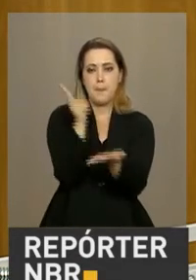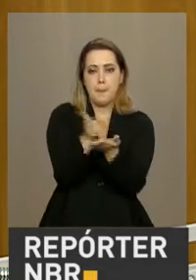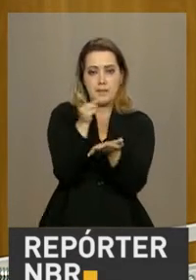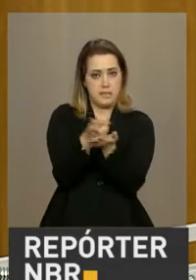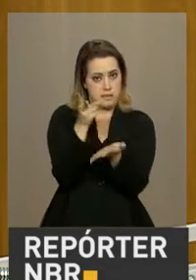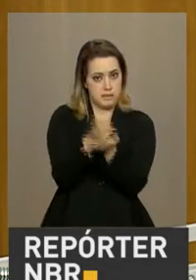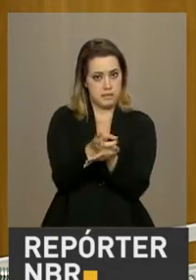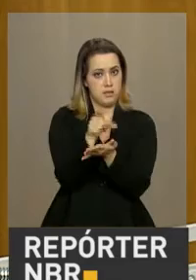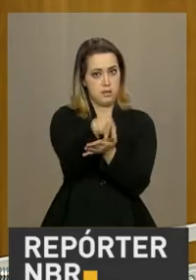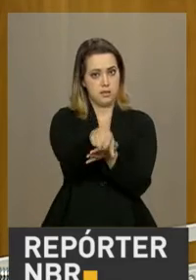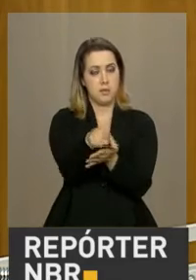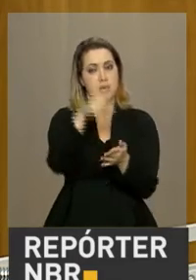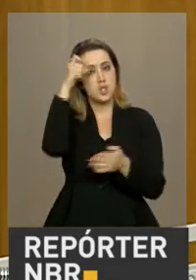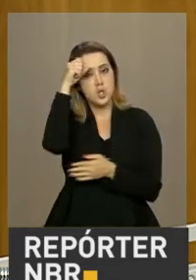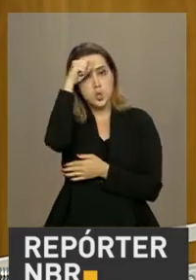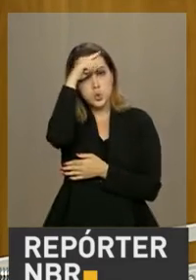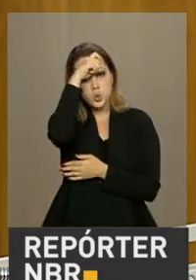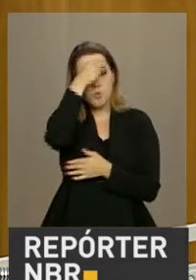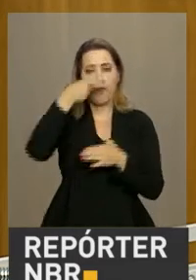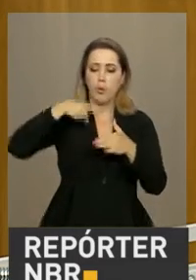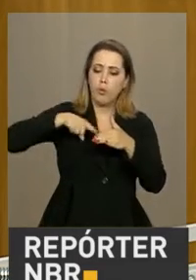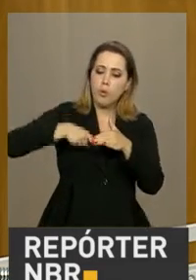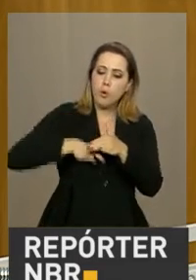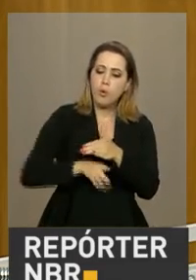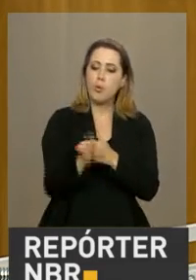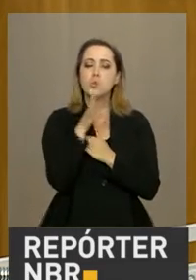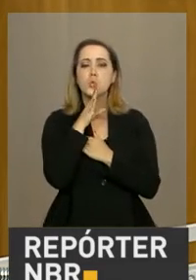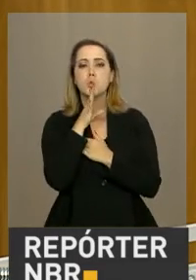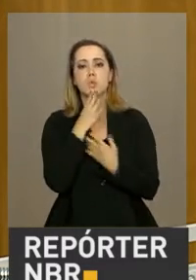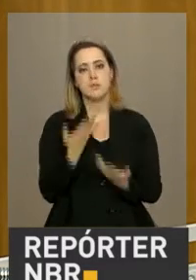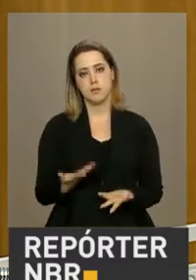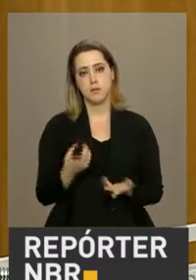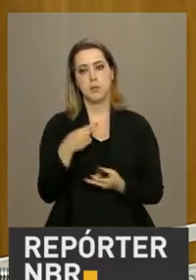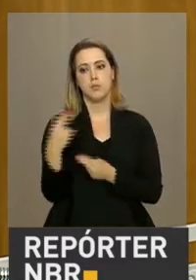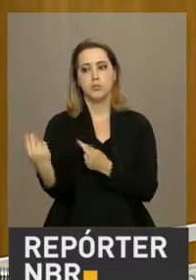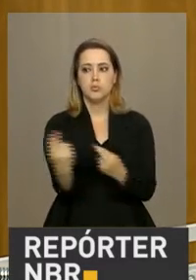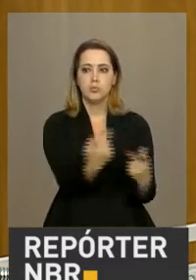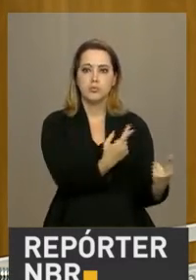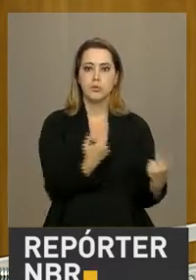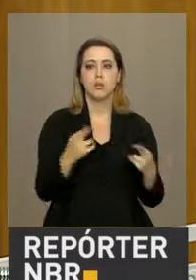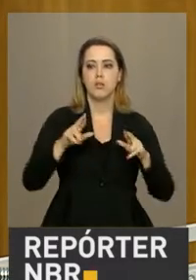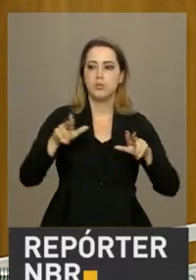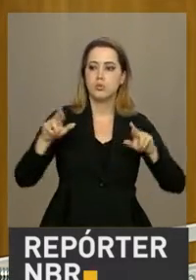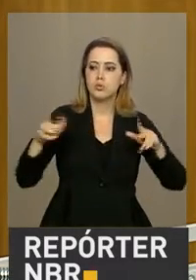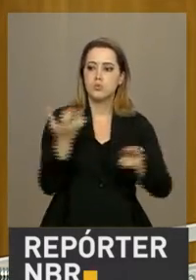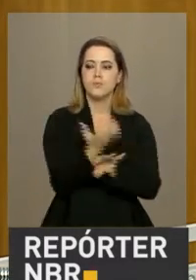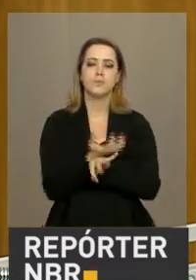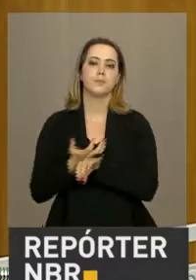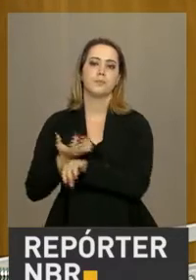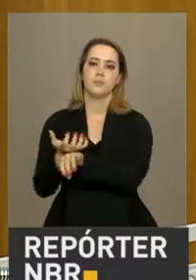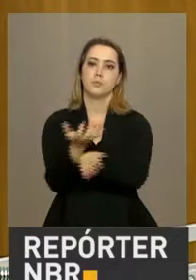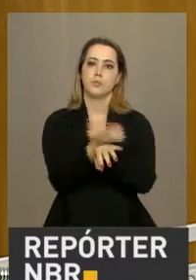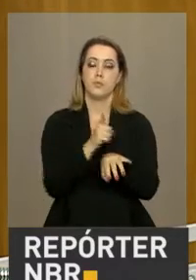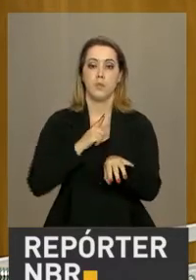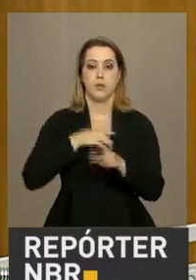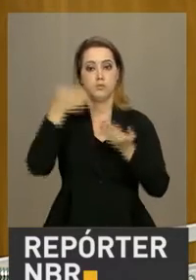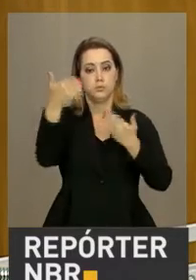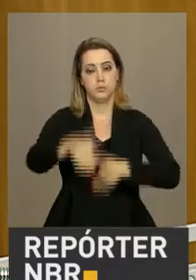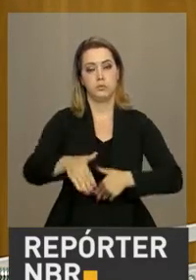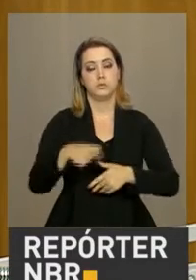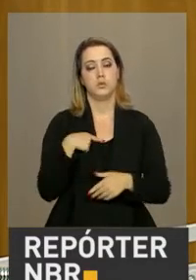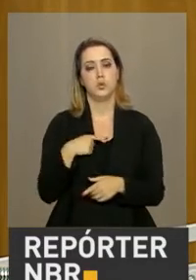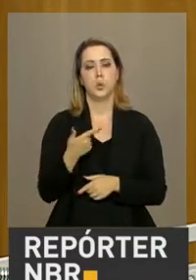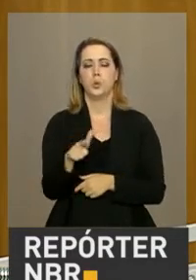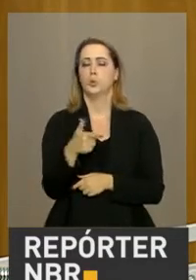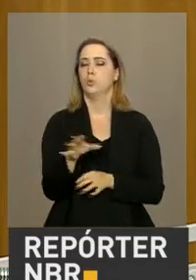equivalência do ponto de vista de profundidade de conhecimento das várias áreas que são avaliadas pelo enem então